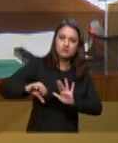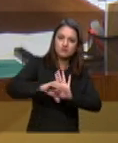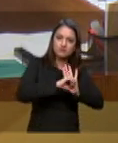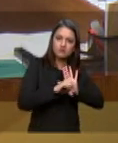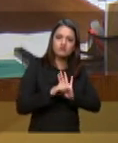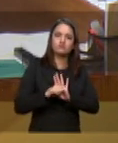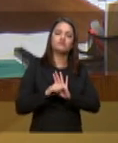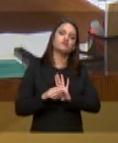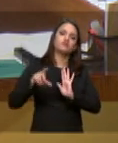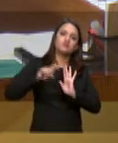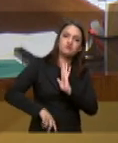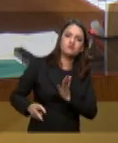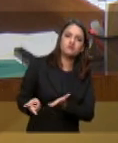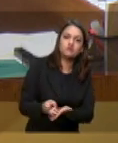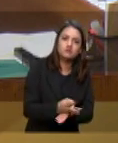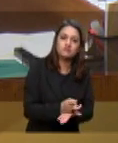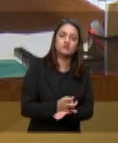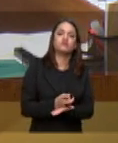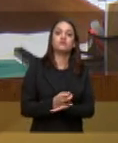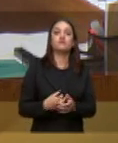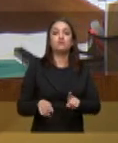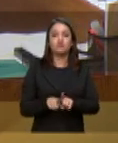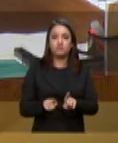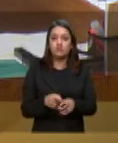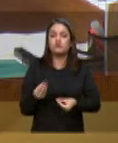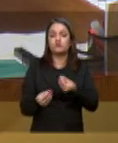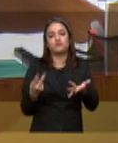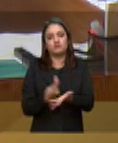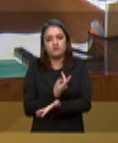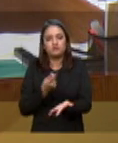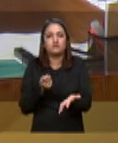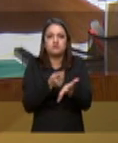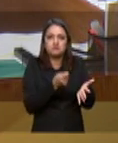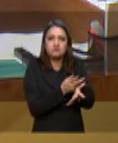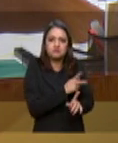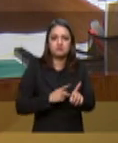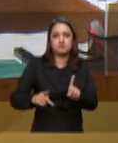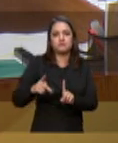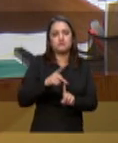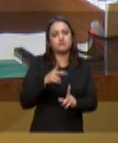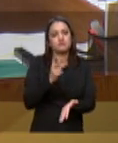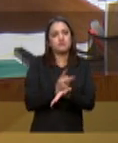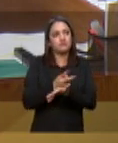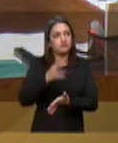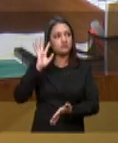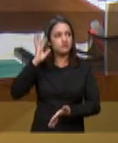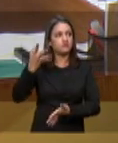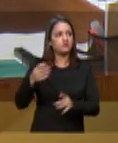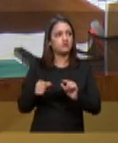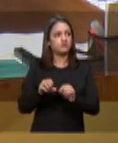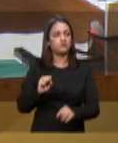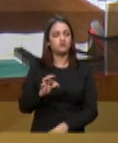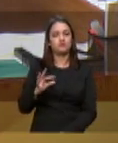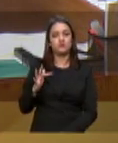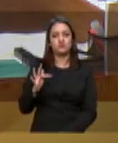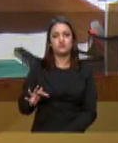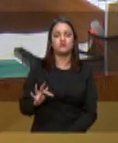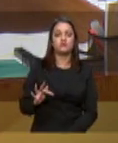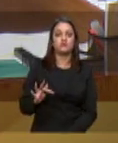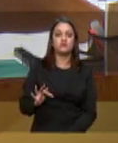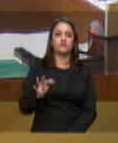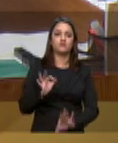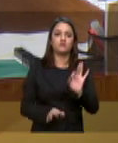tributária, assim como a própria natureza tributária das contribuições previdenciárias, mantenho as conclusões a que chegou esta egrégia Corte por ocasião